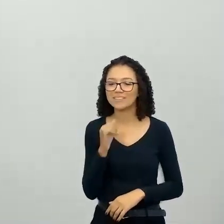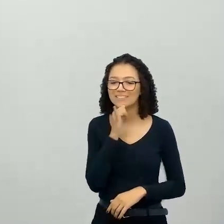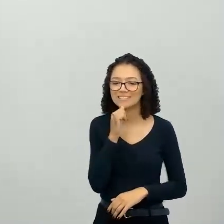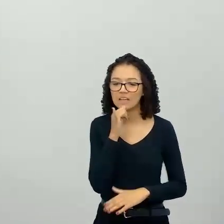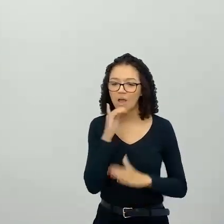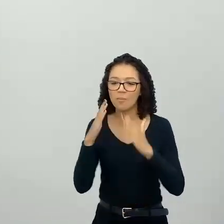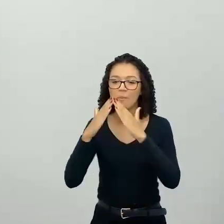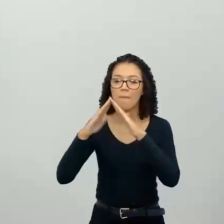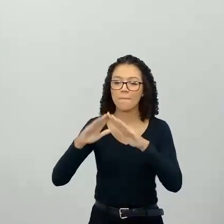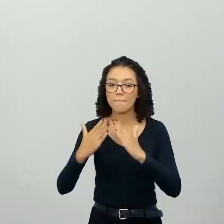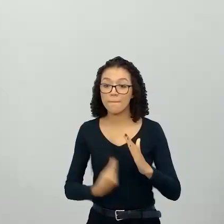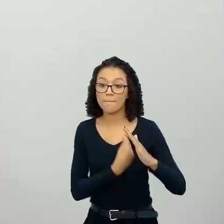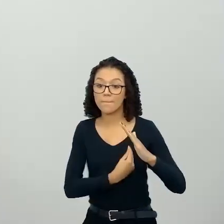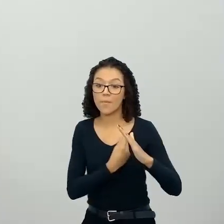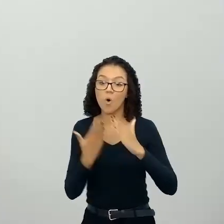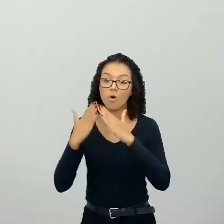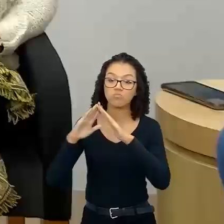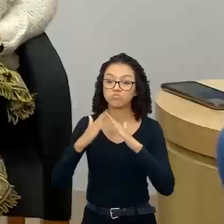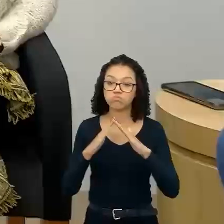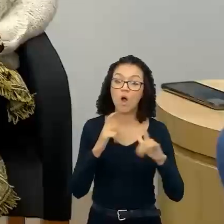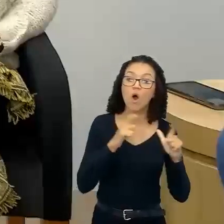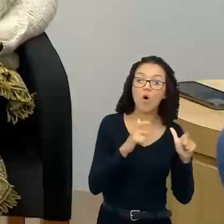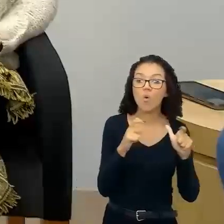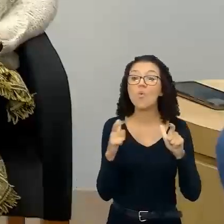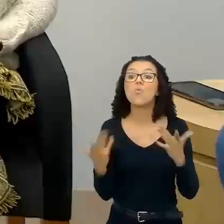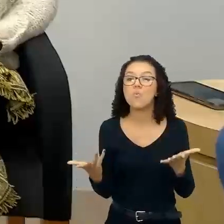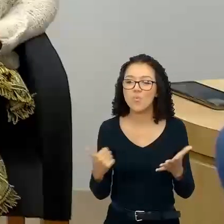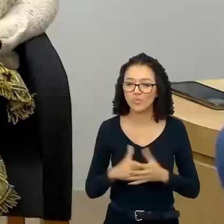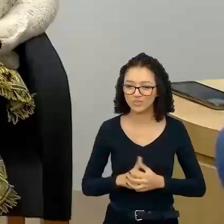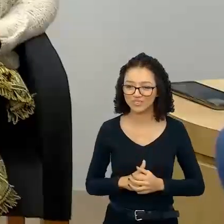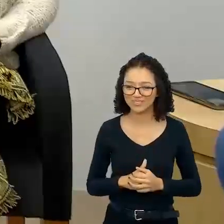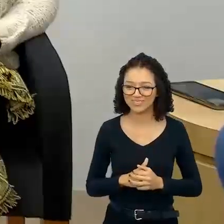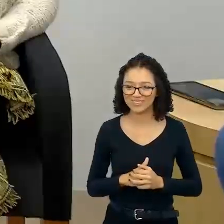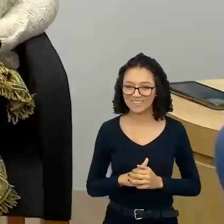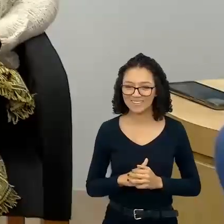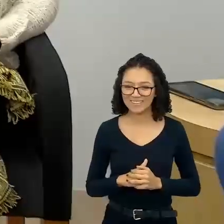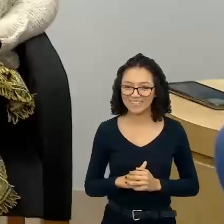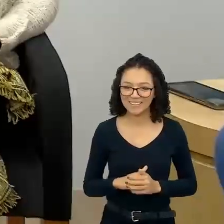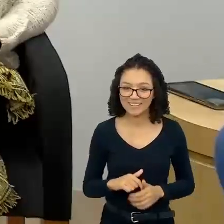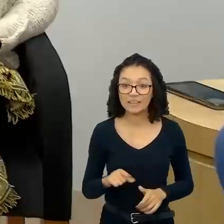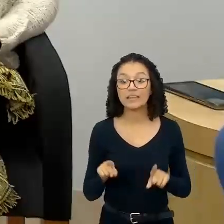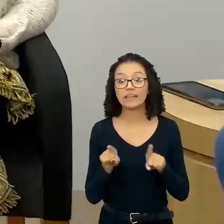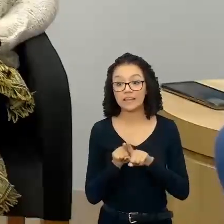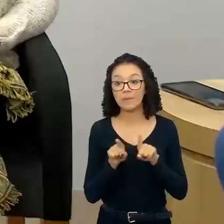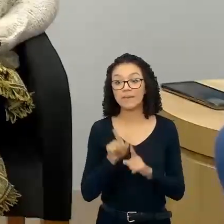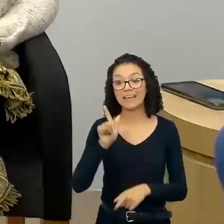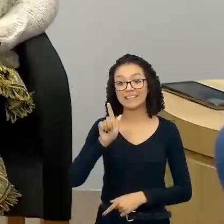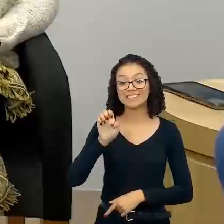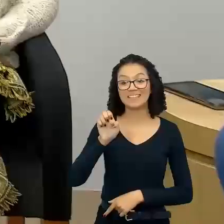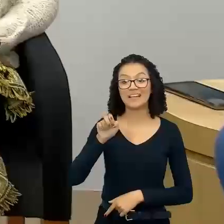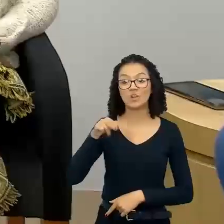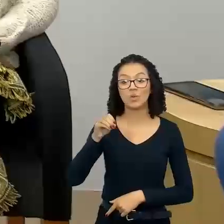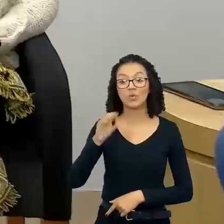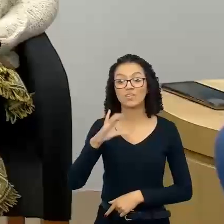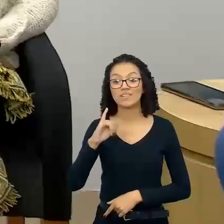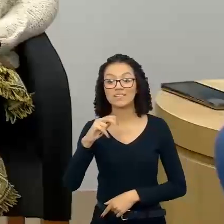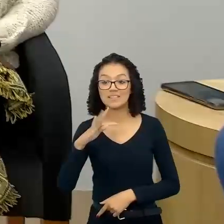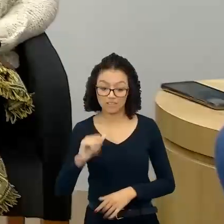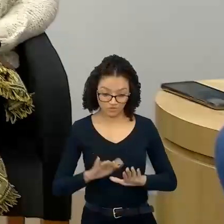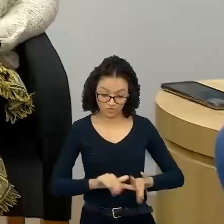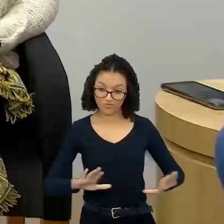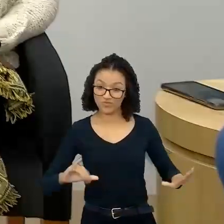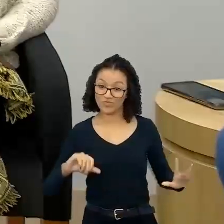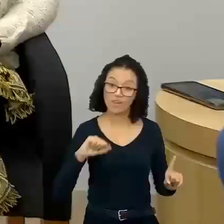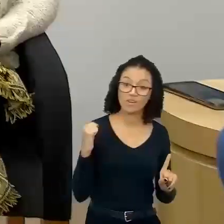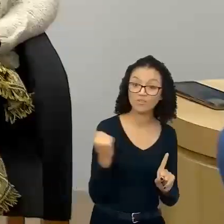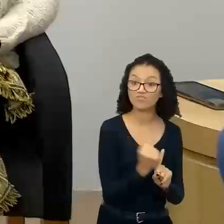os negros. Correto. Já trazia o livro, acho que do Abdias do Nascimento, né? O Genocídio Negro, né? Onde sim. trata isso com